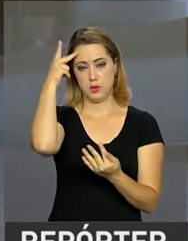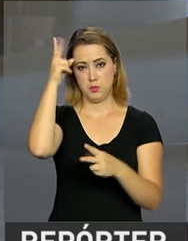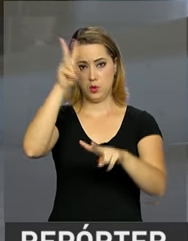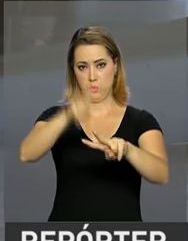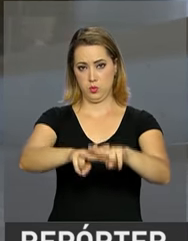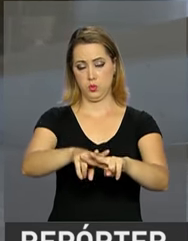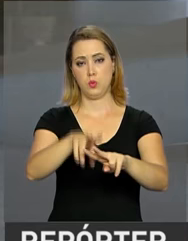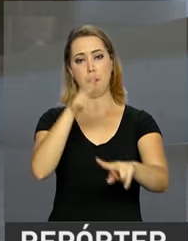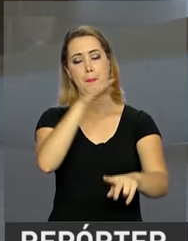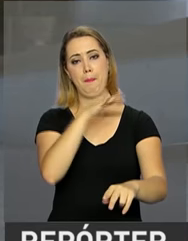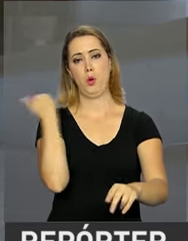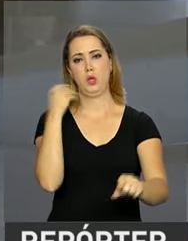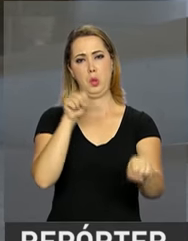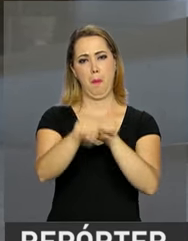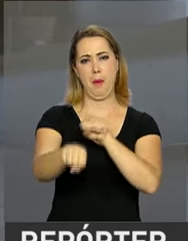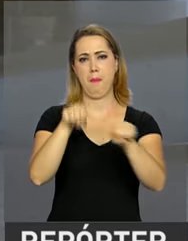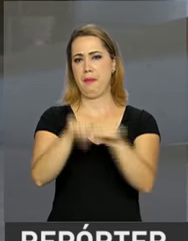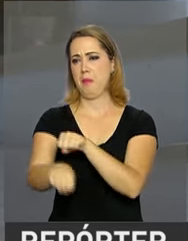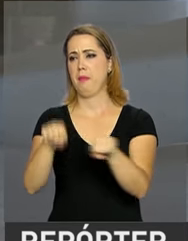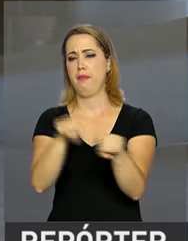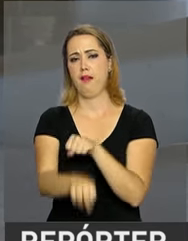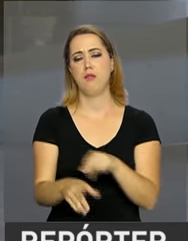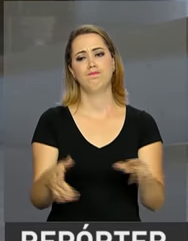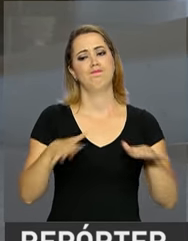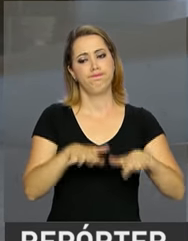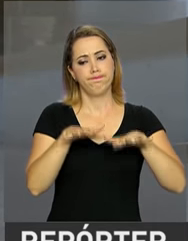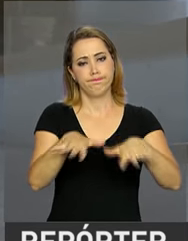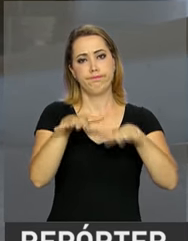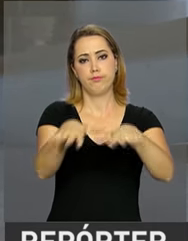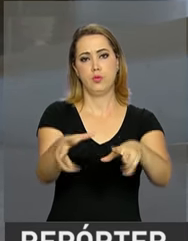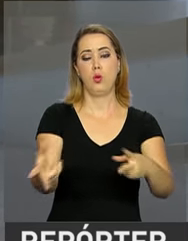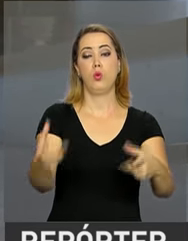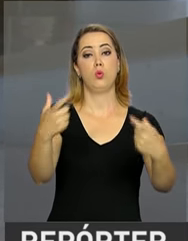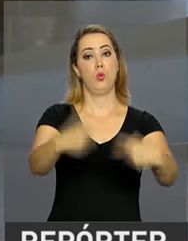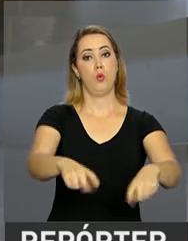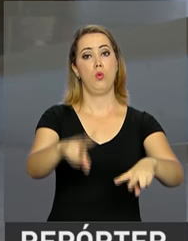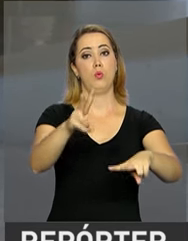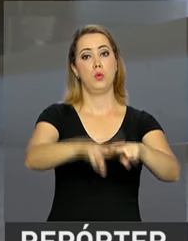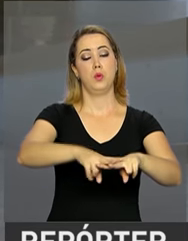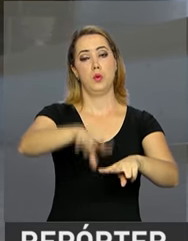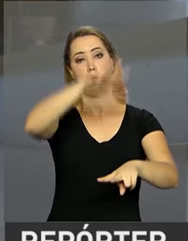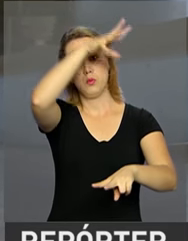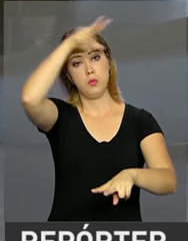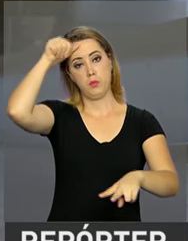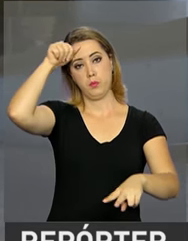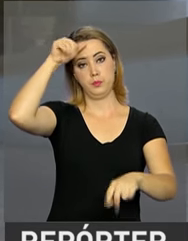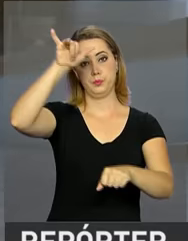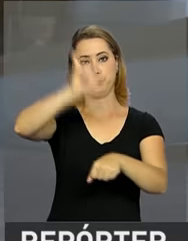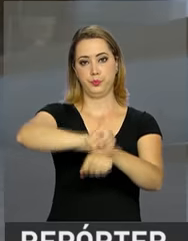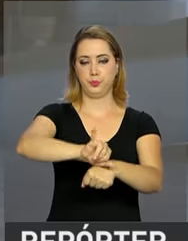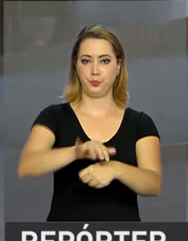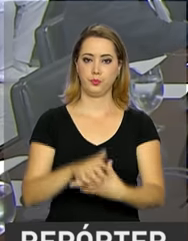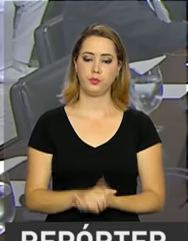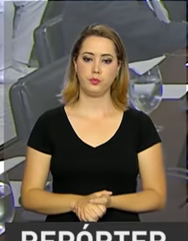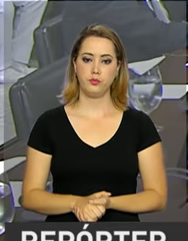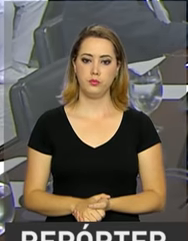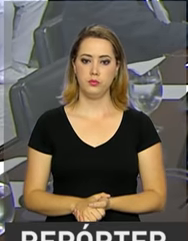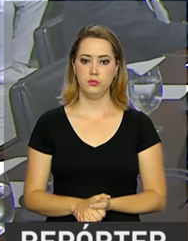presidiários mortos durante a rebelião que aconteceu no presídio Anice Jobim em Manaus.